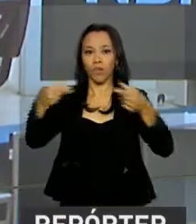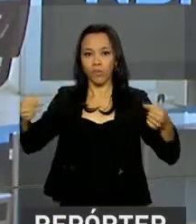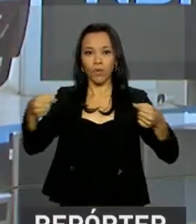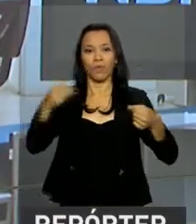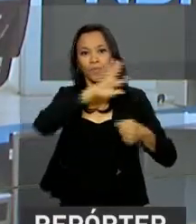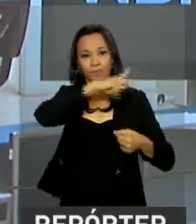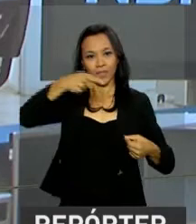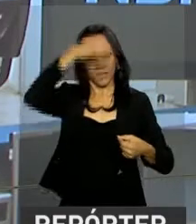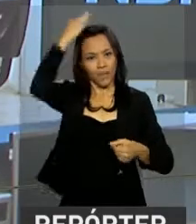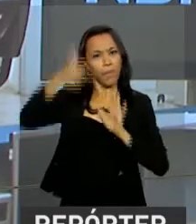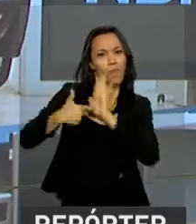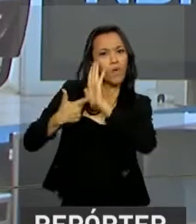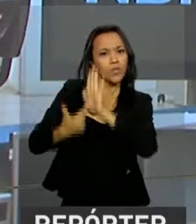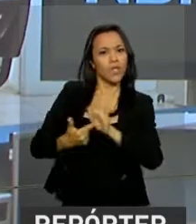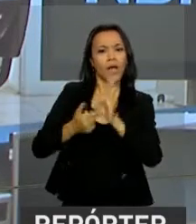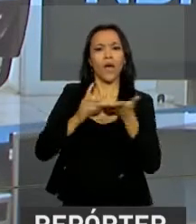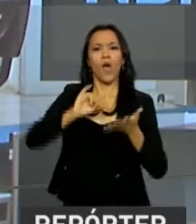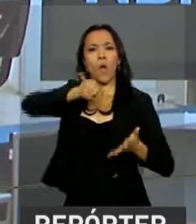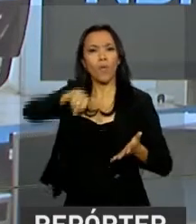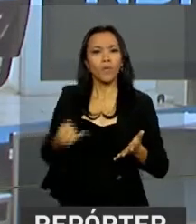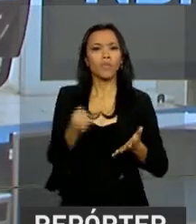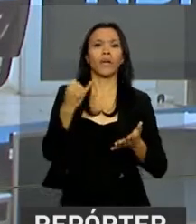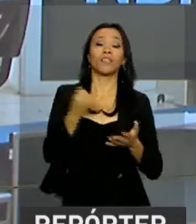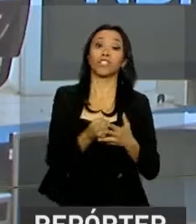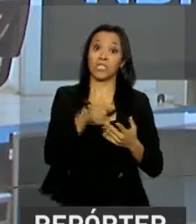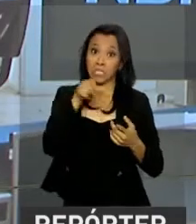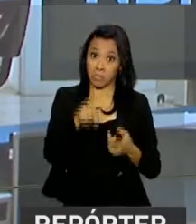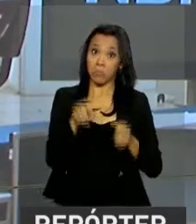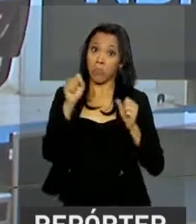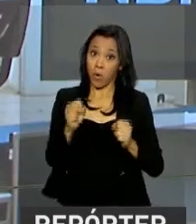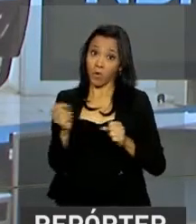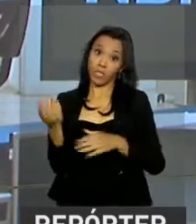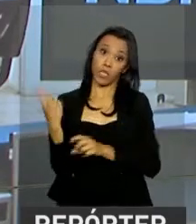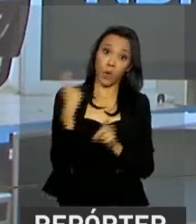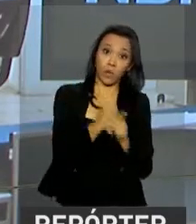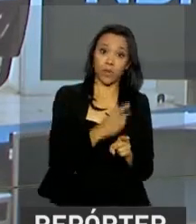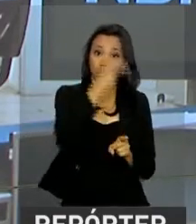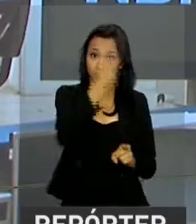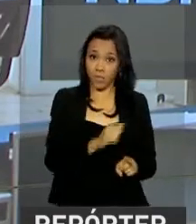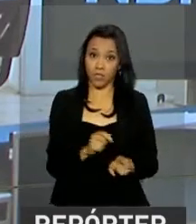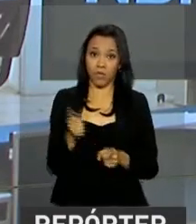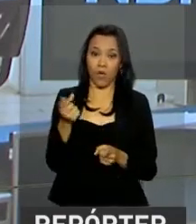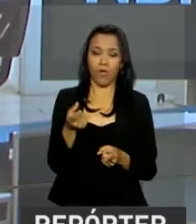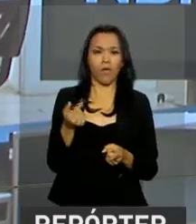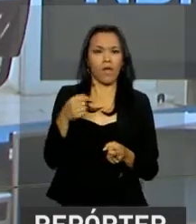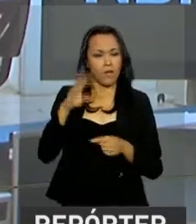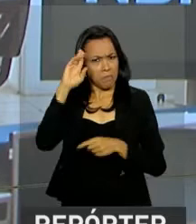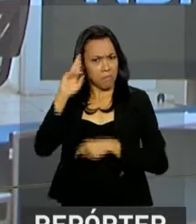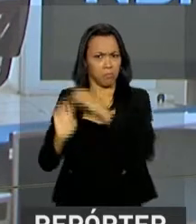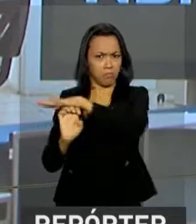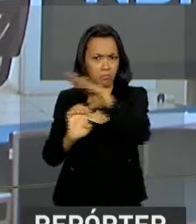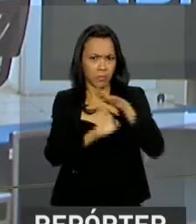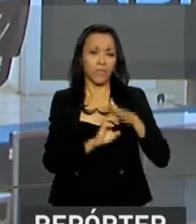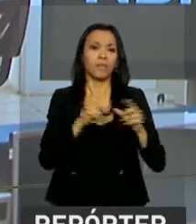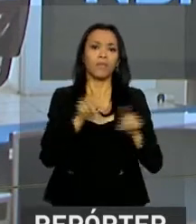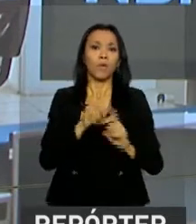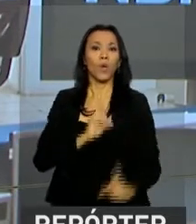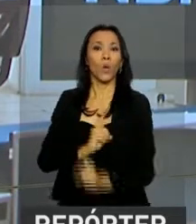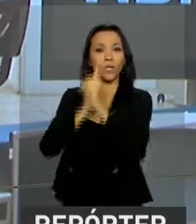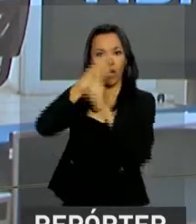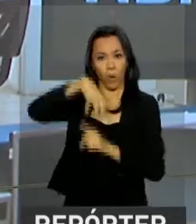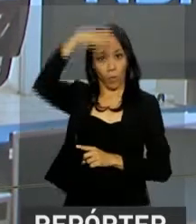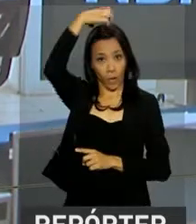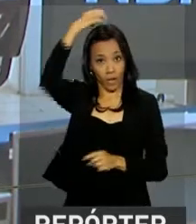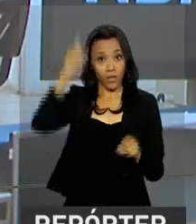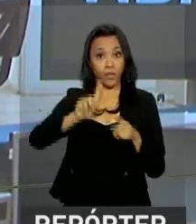mostrar as oportunidades que investidores estrangeiros podem encontrar aqui no brasil além de encontrar com o imperador e o